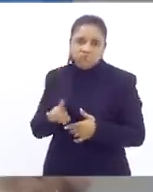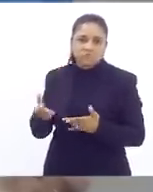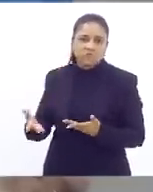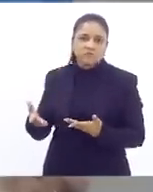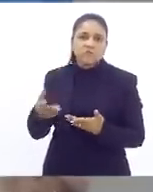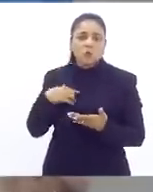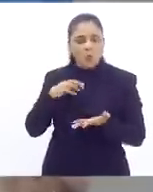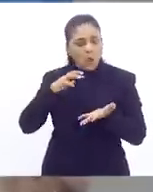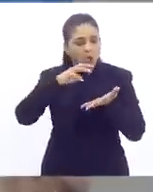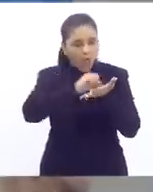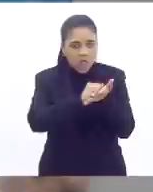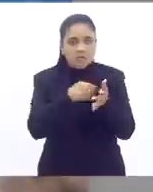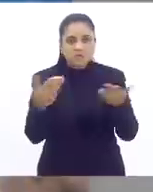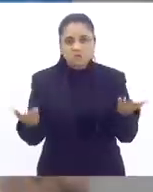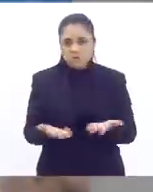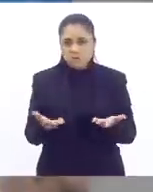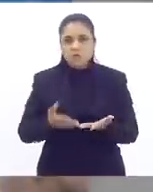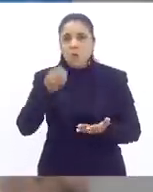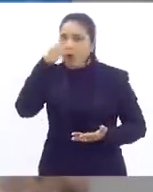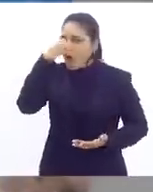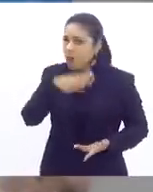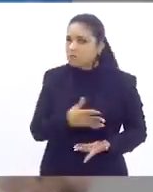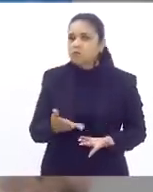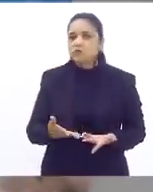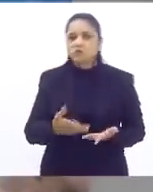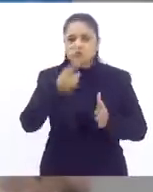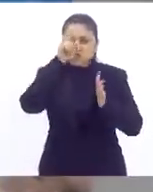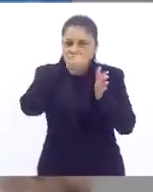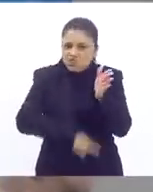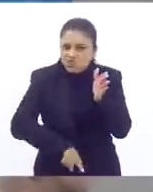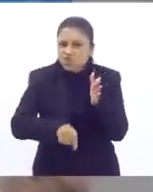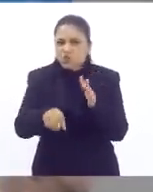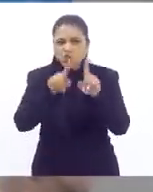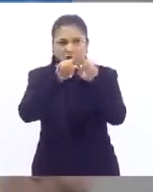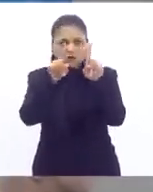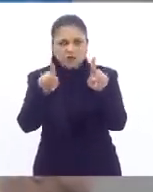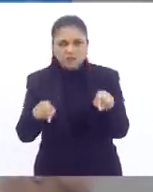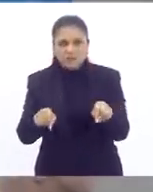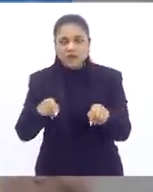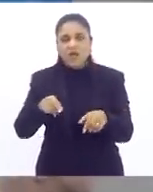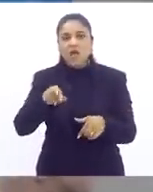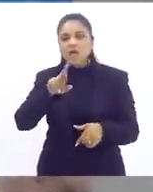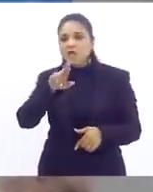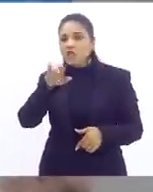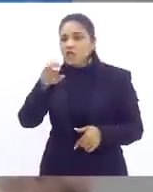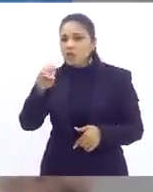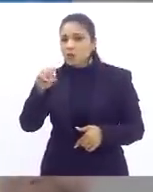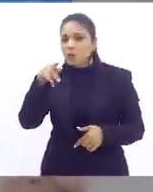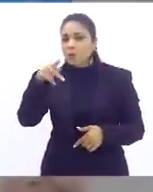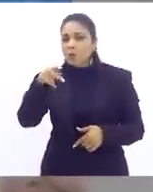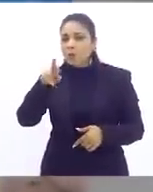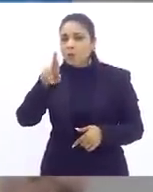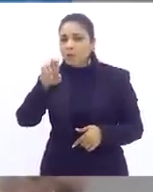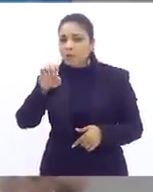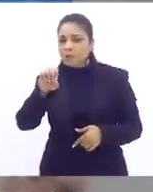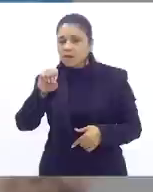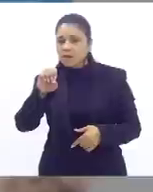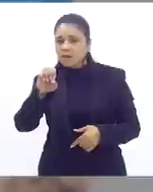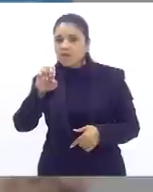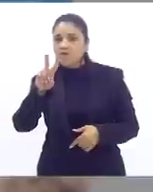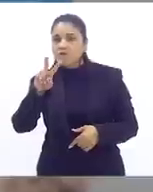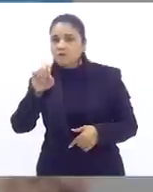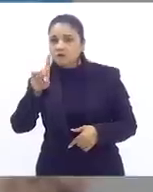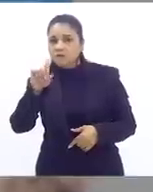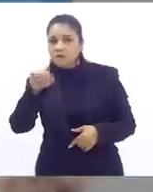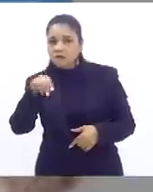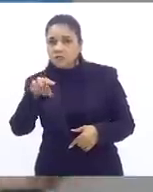aqui que eu acho um absurdo descontado servidor o rio Previdência de contato servidor e isso é mais